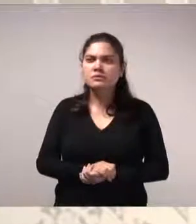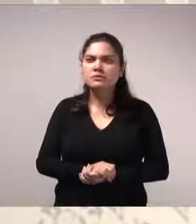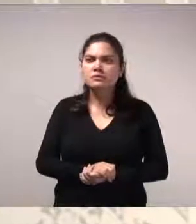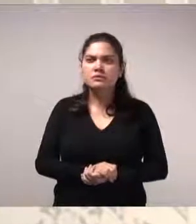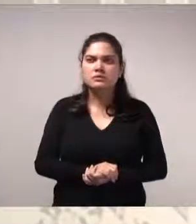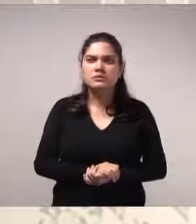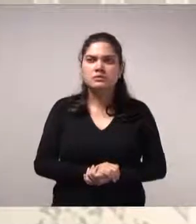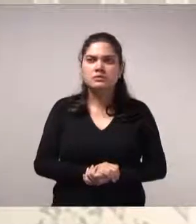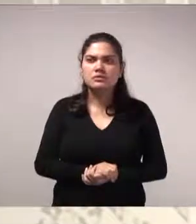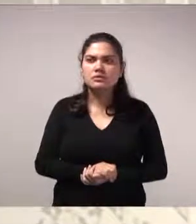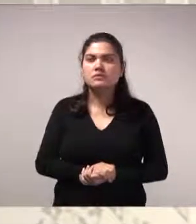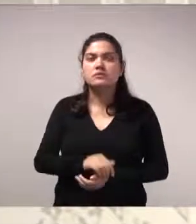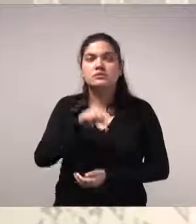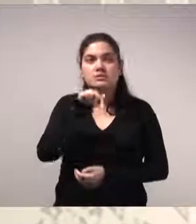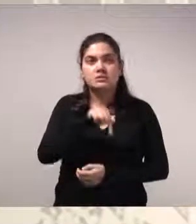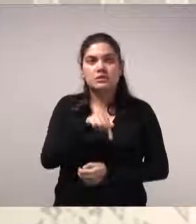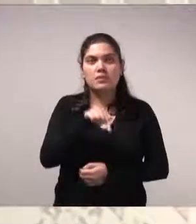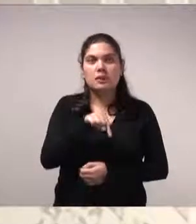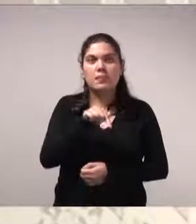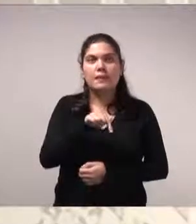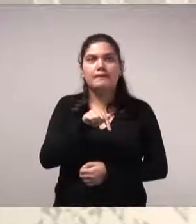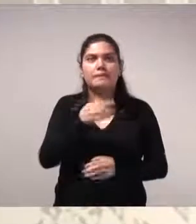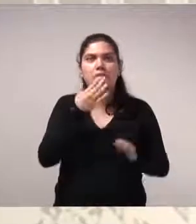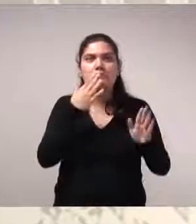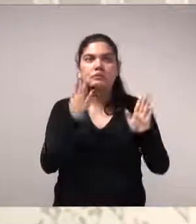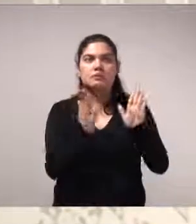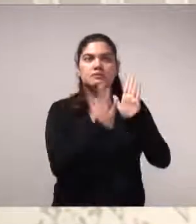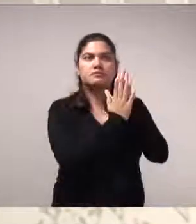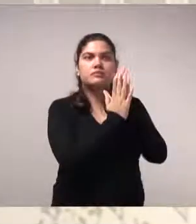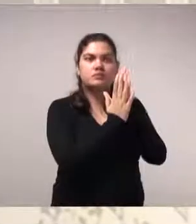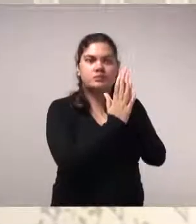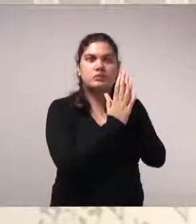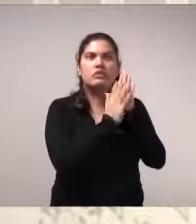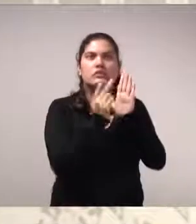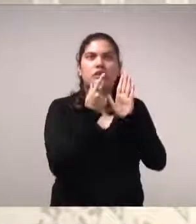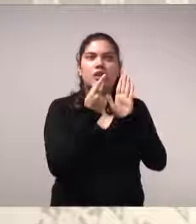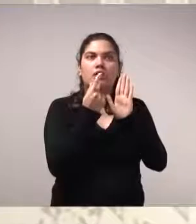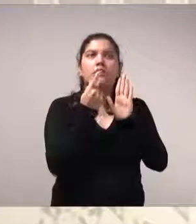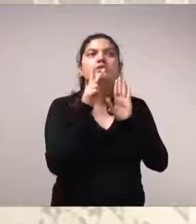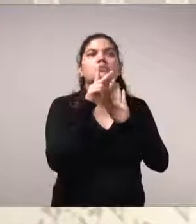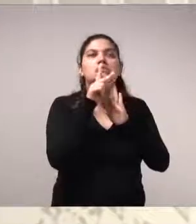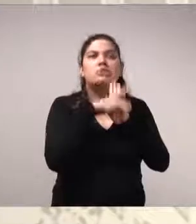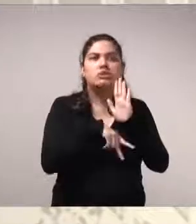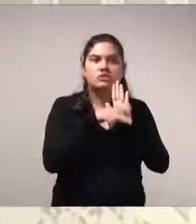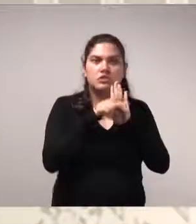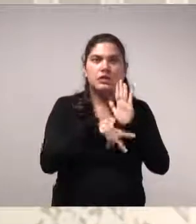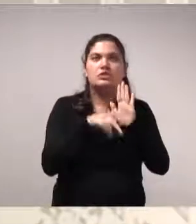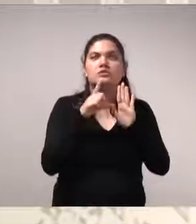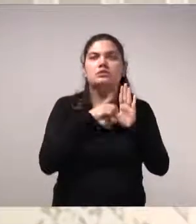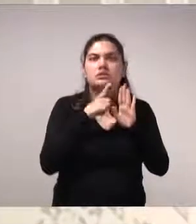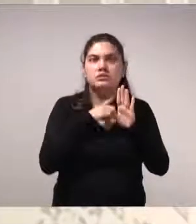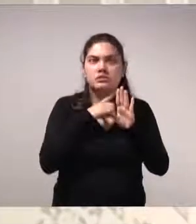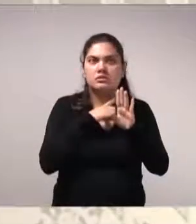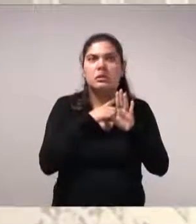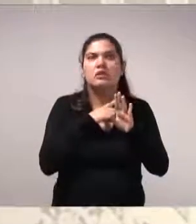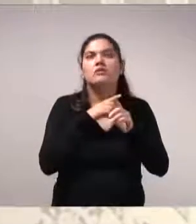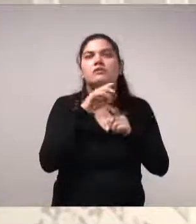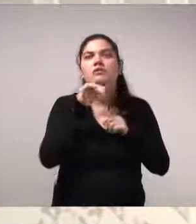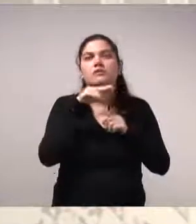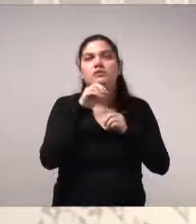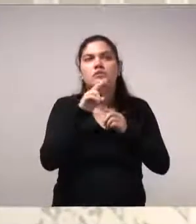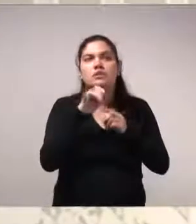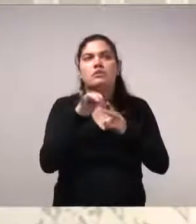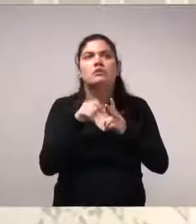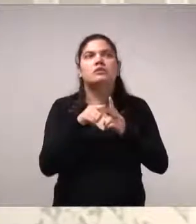E aqui a etiqueta, né, que confirma que o projeto obteve em envoltória,